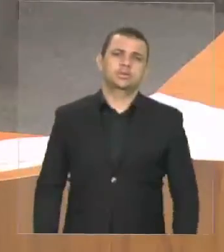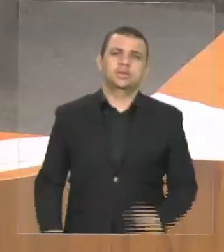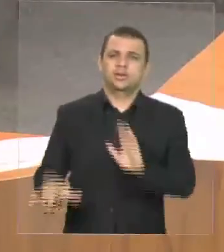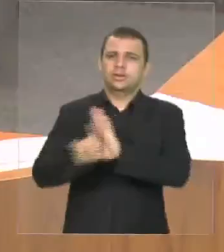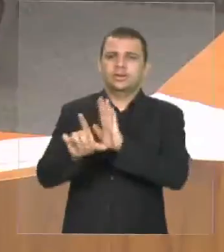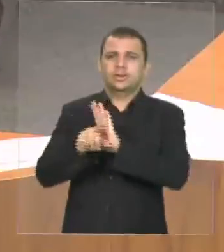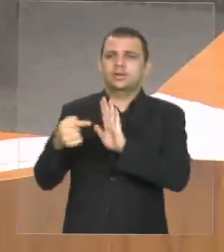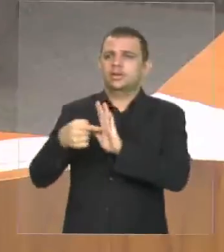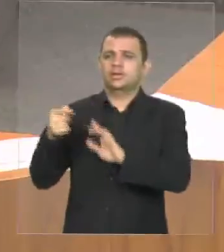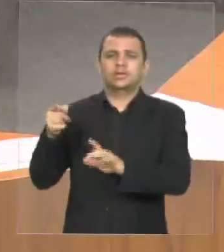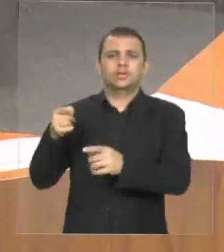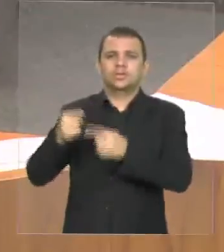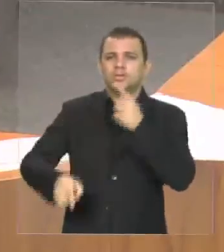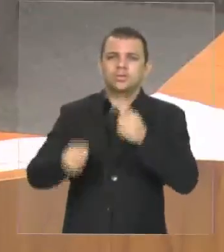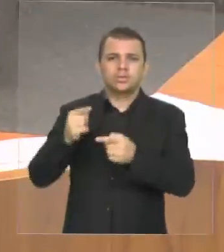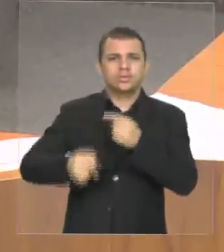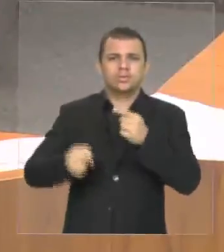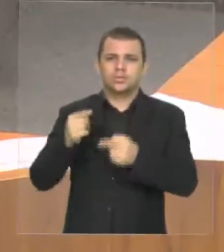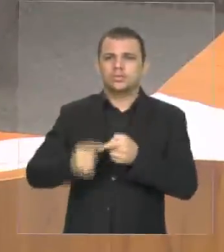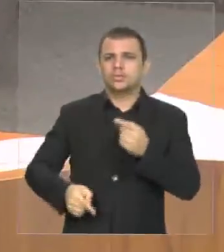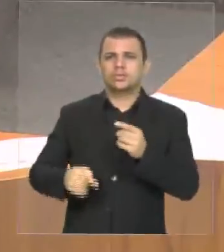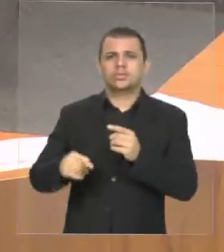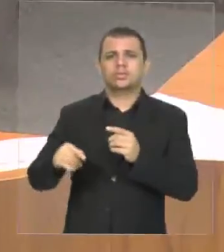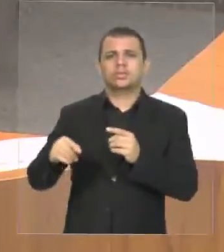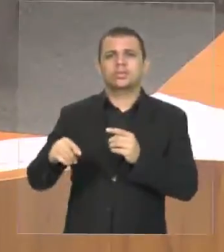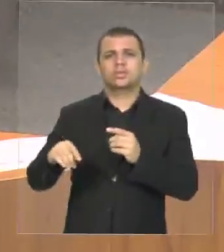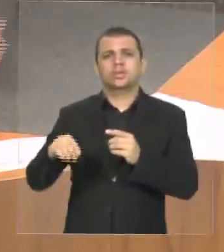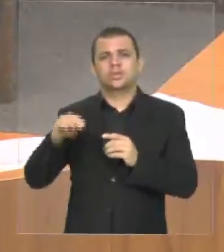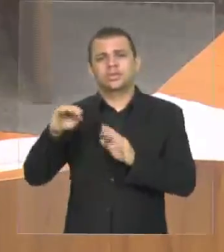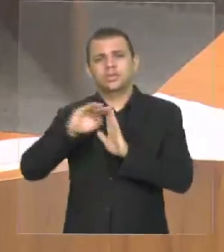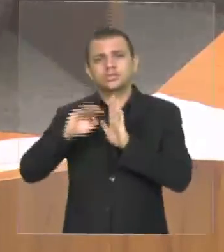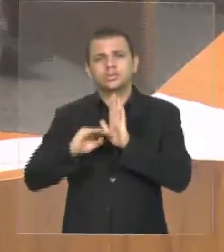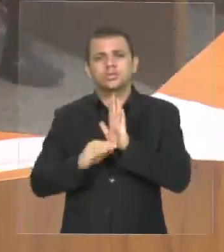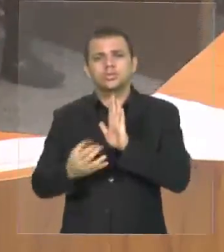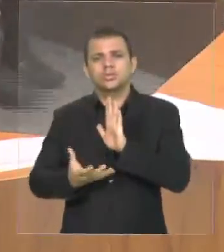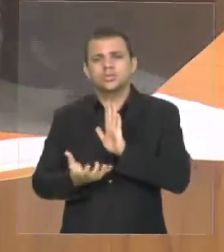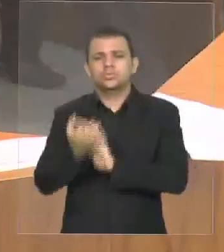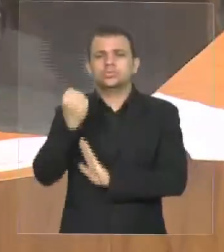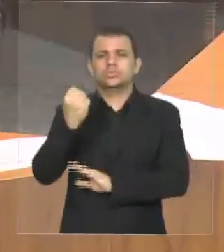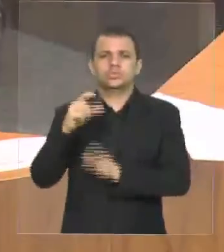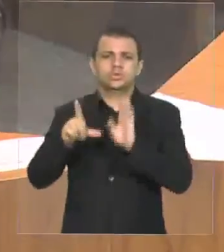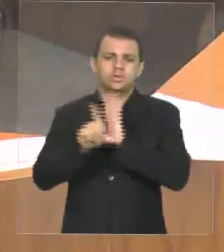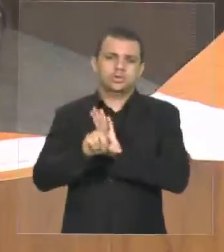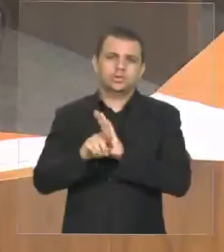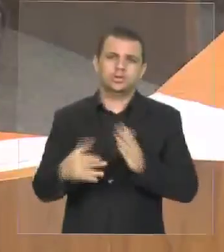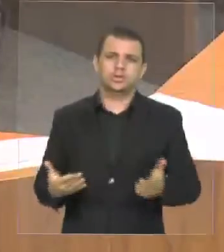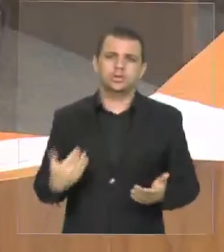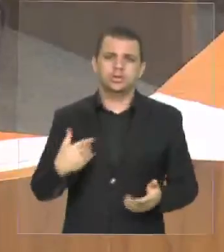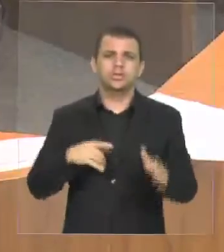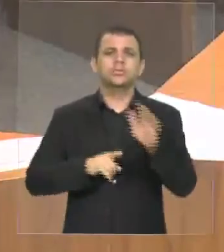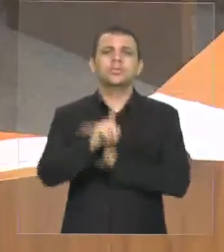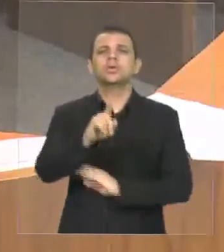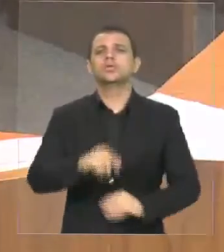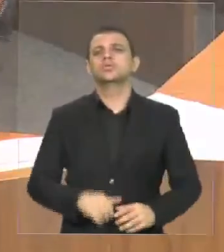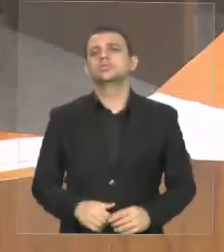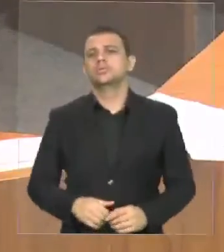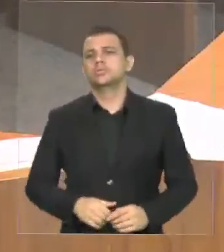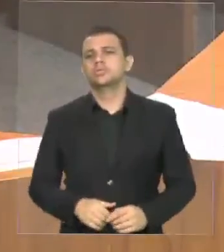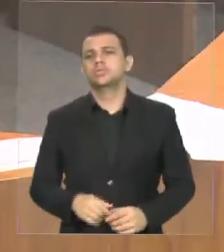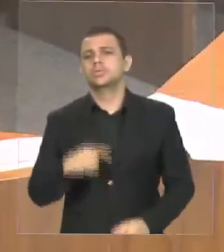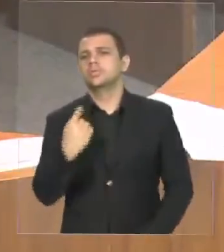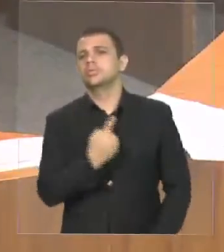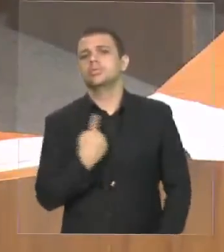fazem parte do nosso ordenamento jurídico. E aí eu vou perguntar a Vossas Excelências, como